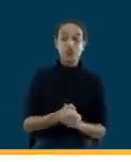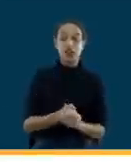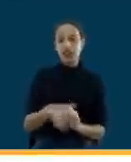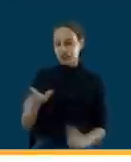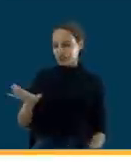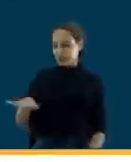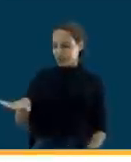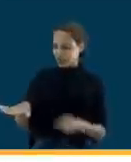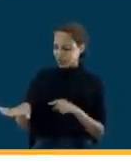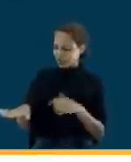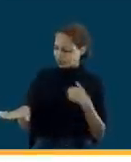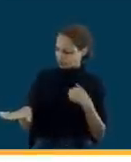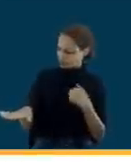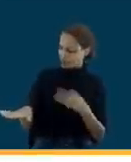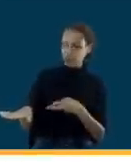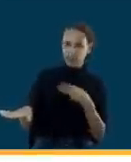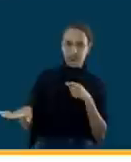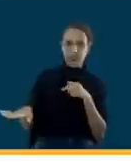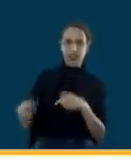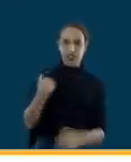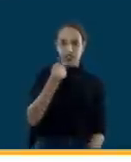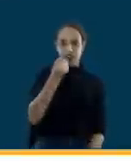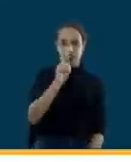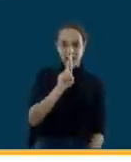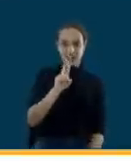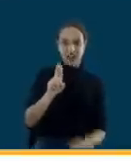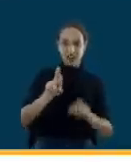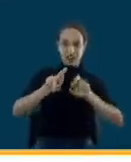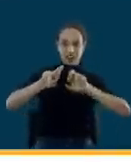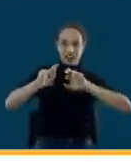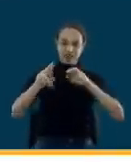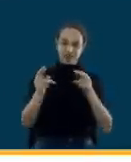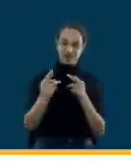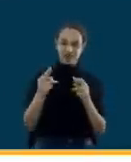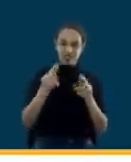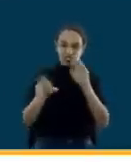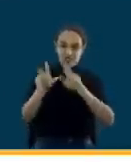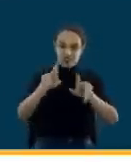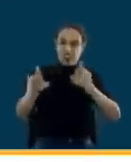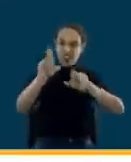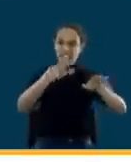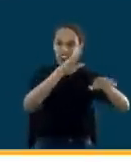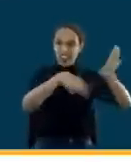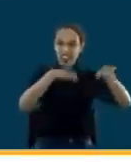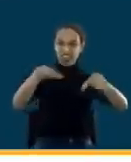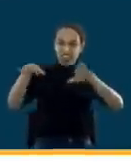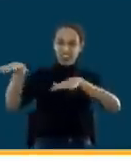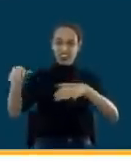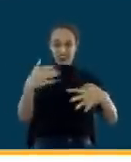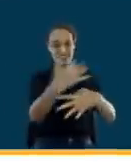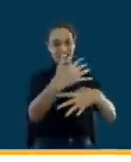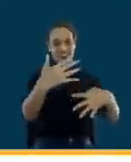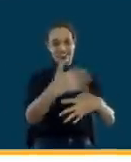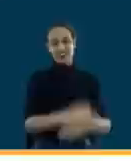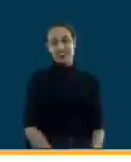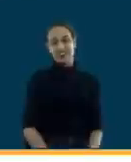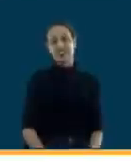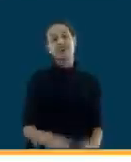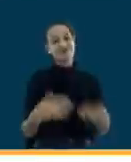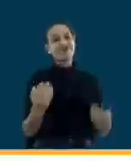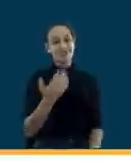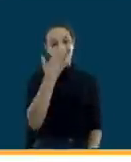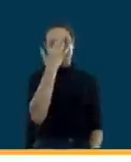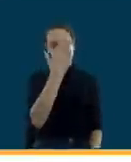atenção de que até o ar é desigualmente distribuído numa cidade desigual, né? Então, obrigado aí por